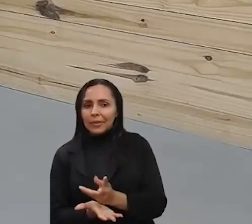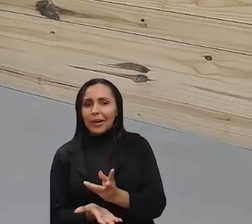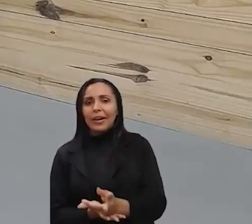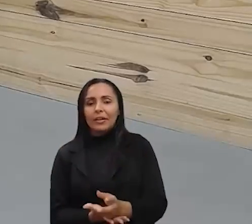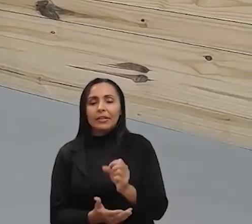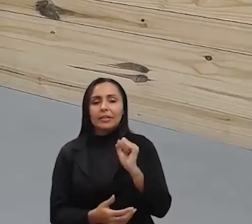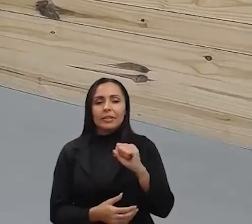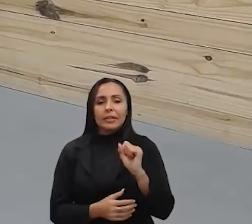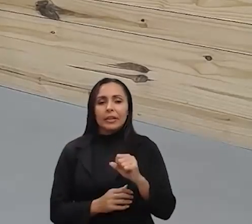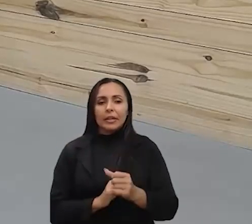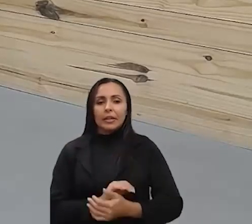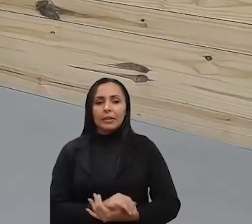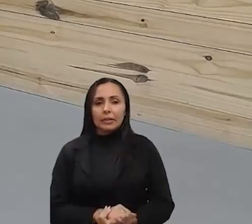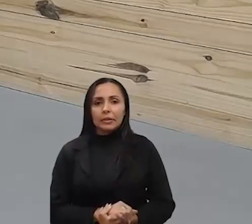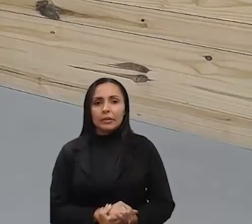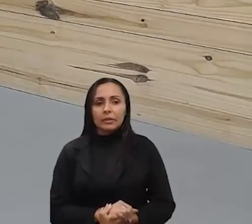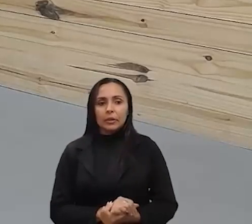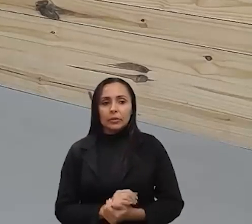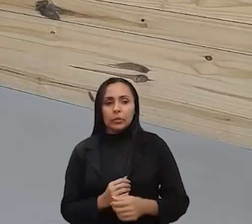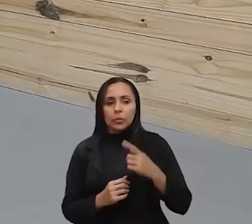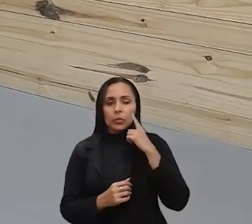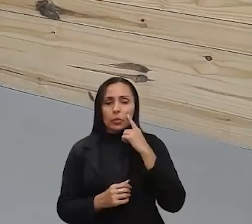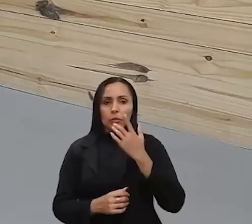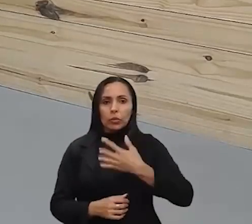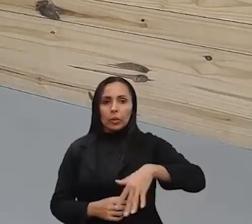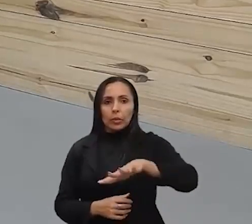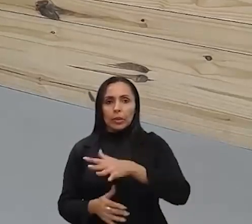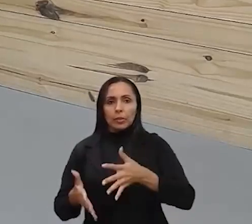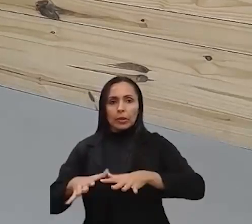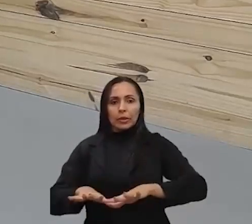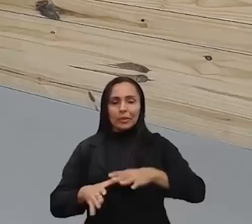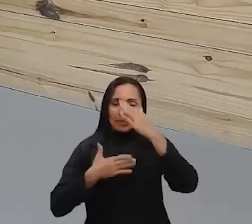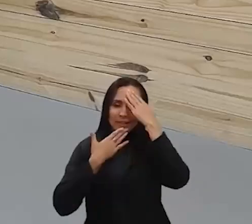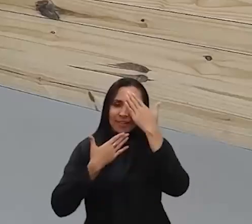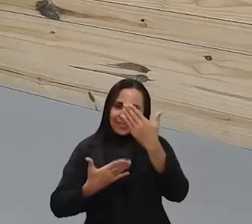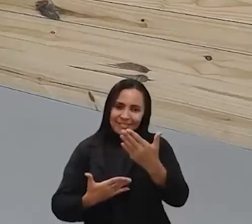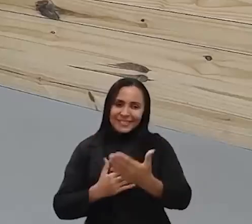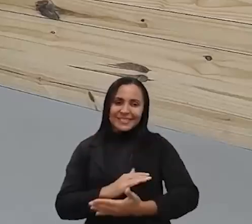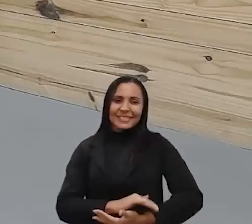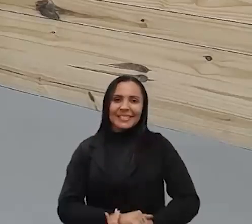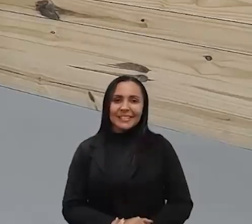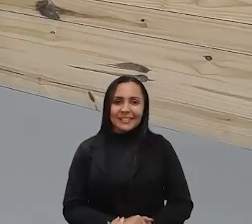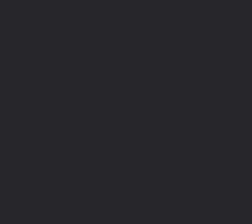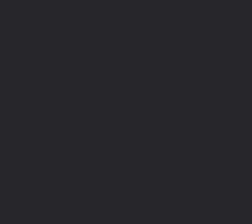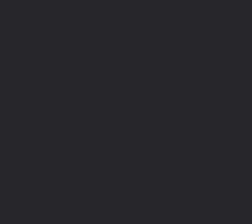construir um ambiente mais inclusivo. Muito obrigada, pessoal.